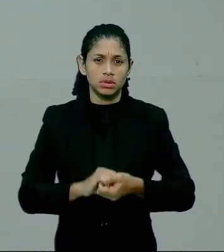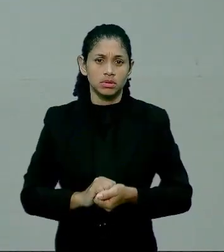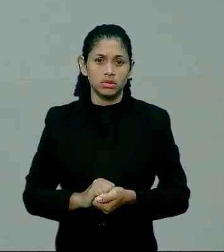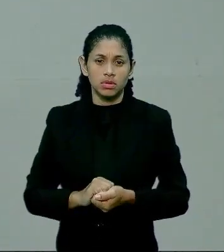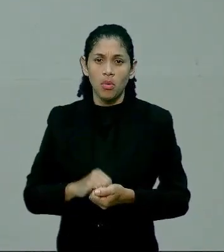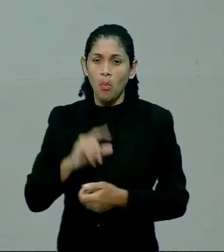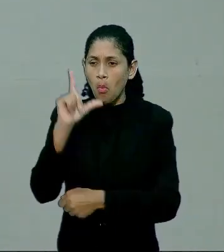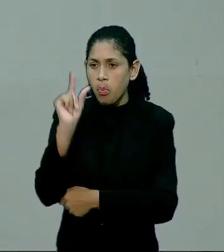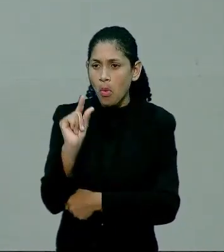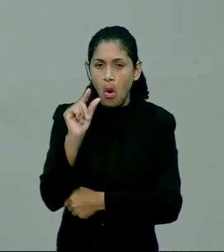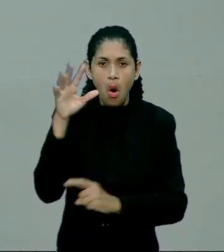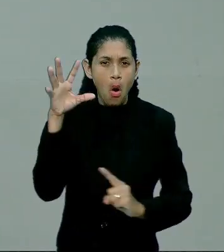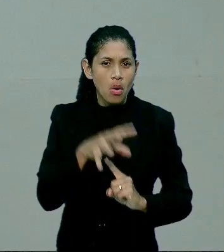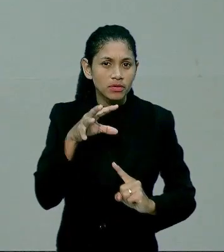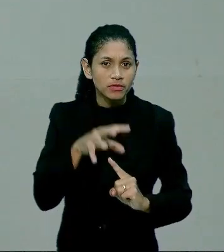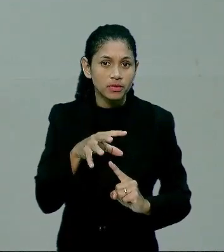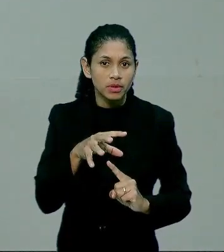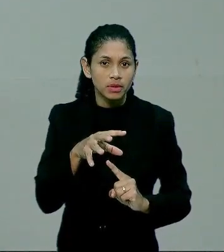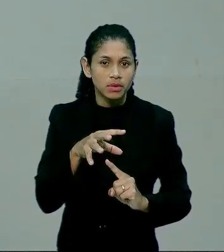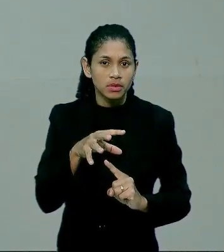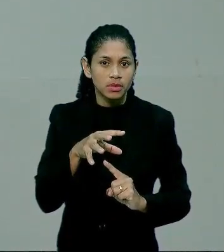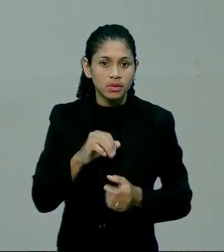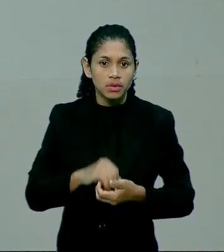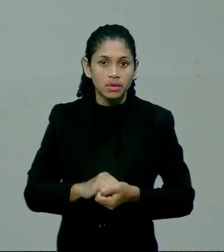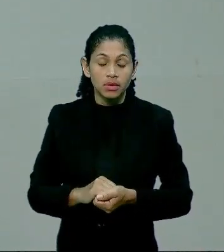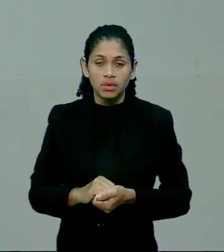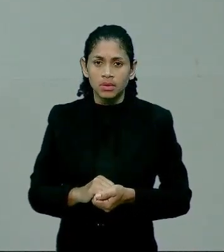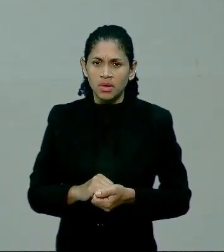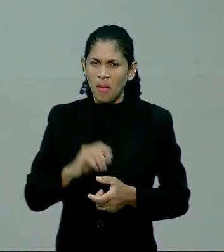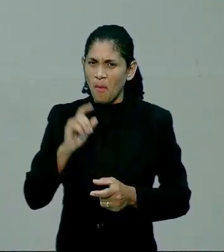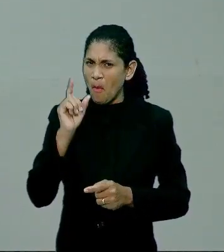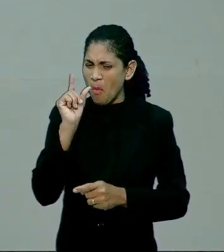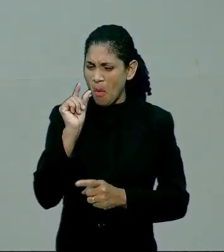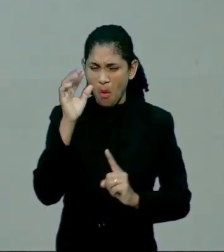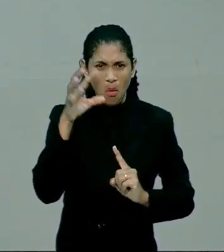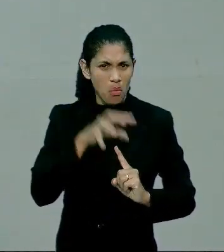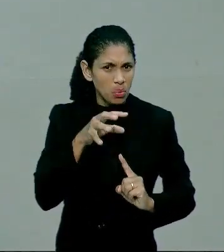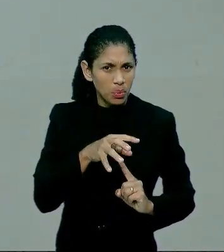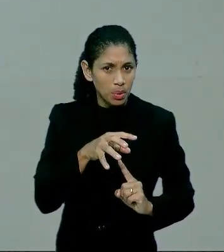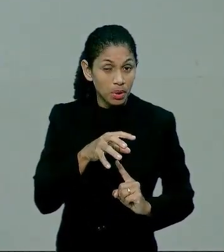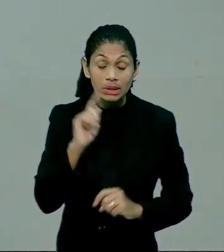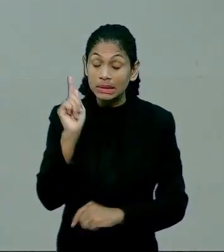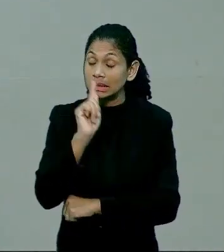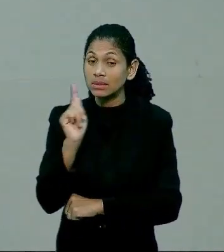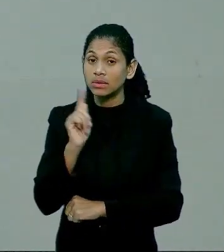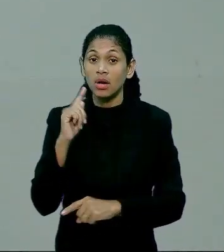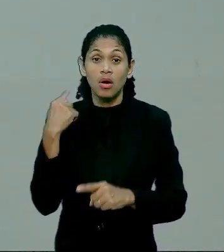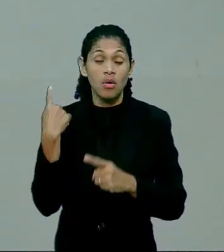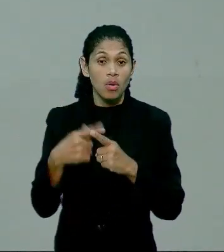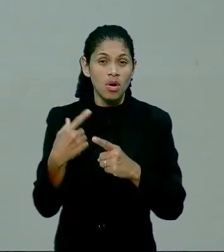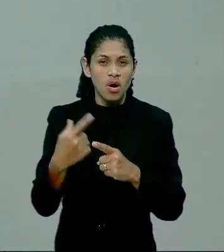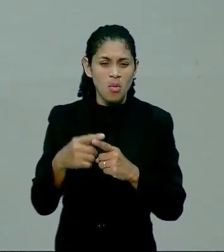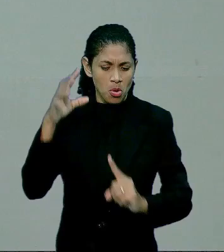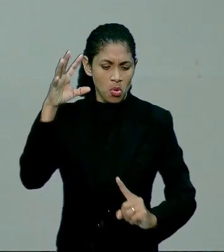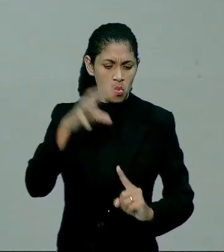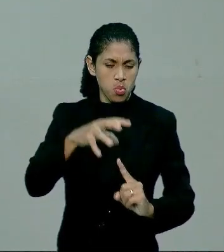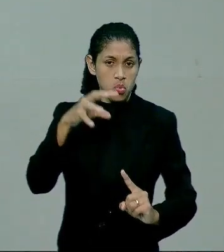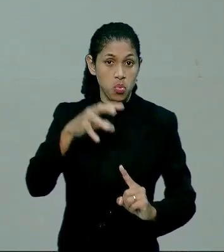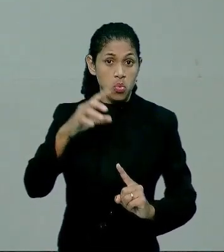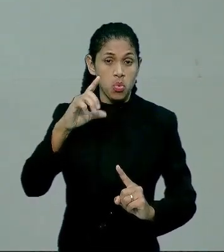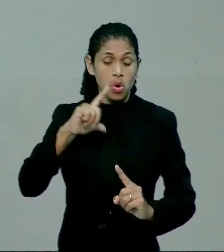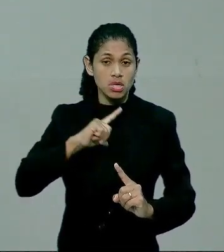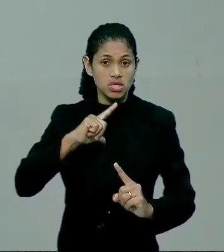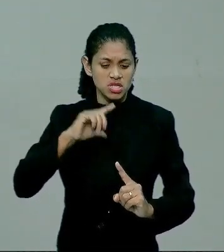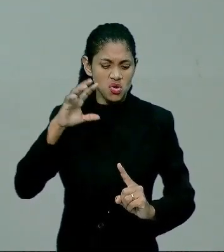influência? Influencer digital virou profissão, porque ele tem o objetivo de quê? Influenciar, induzir, direcionar a você